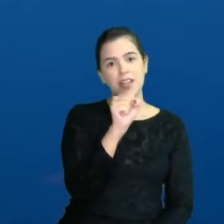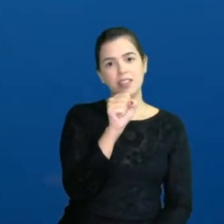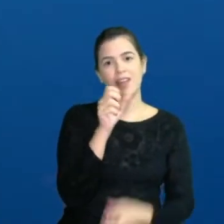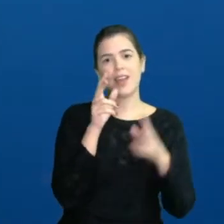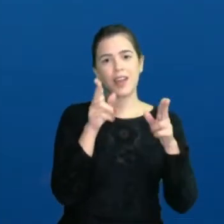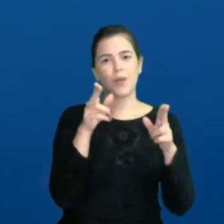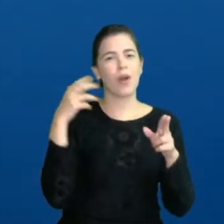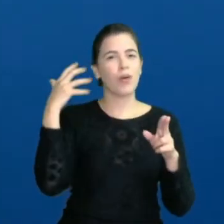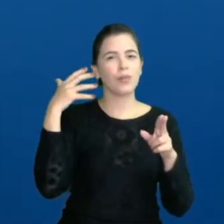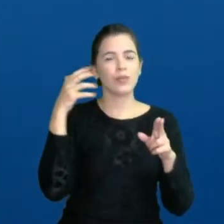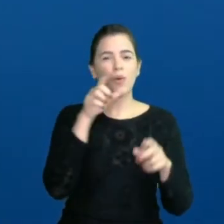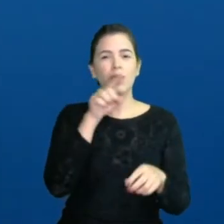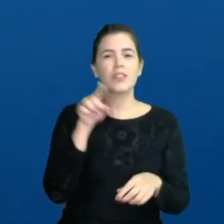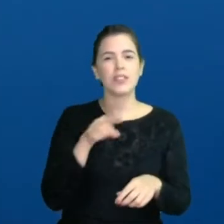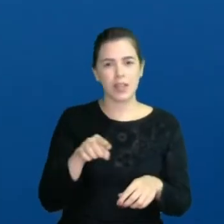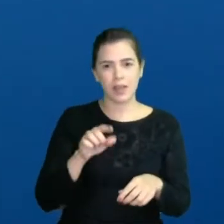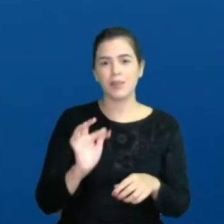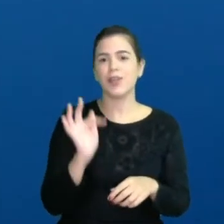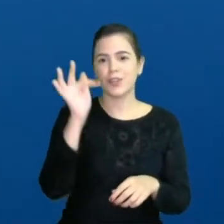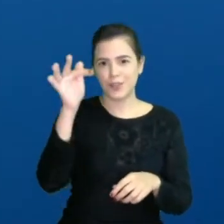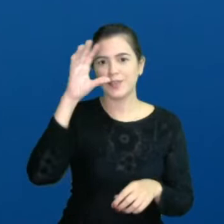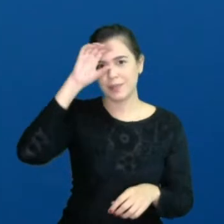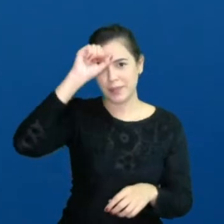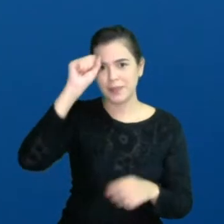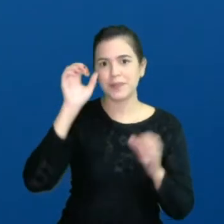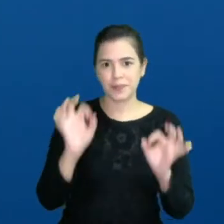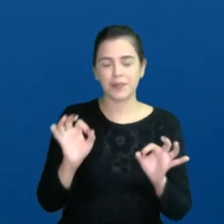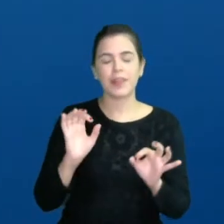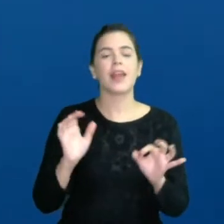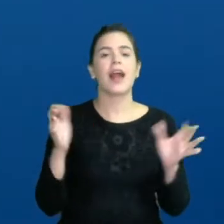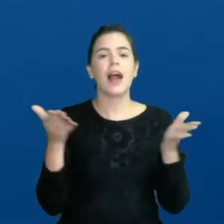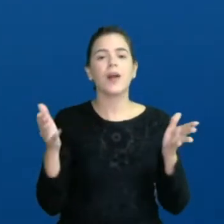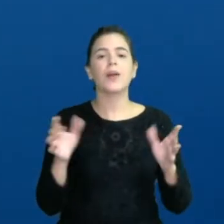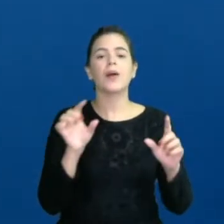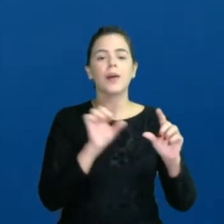aprender isso mais pra frente, tá? Vamos lá para a palavra agora?